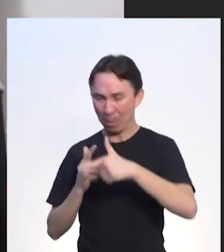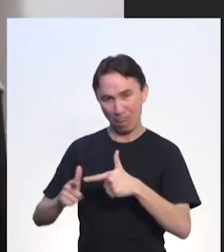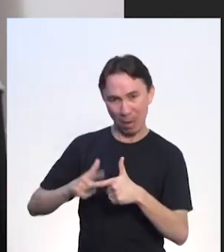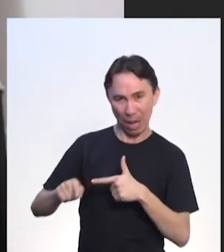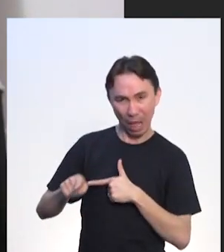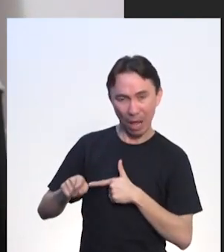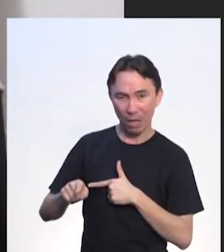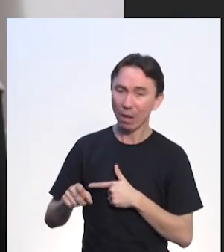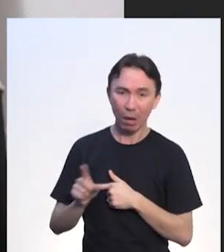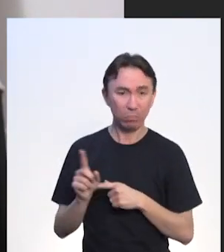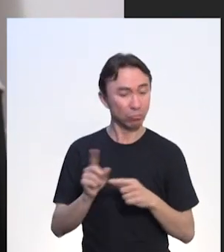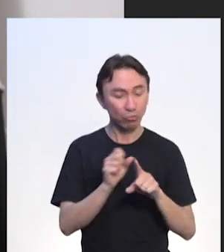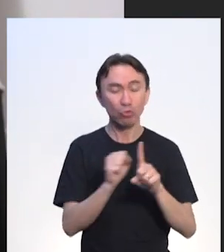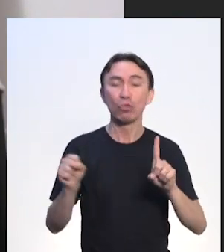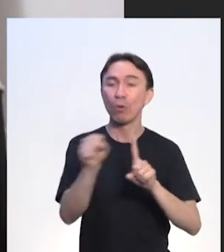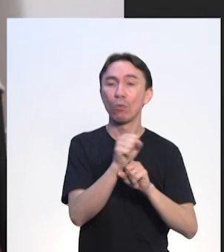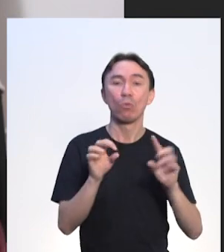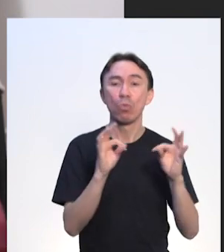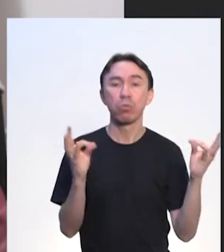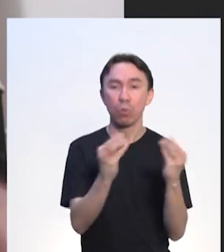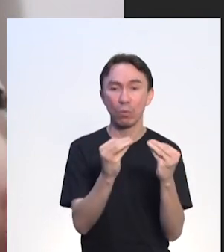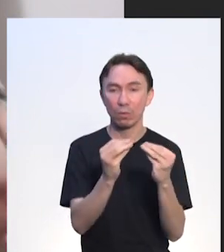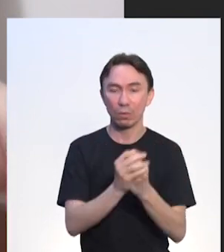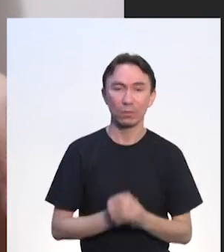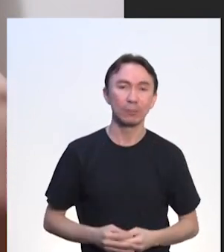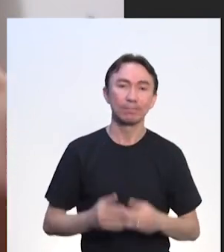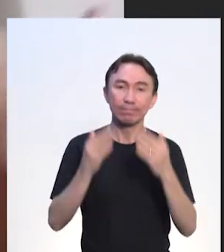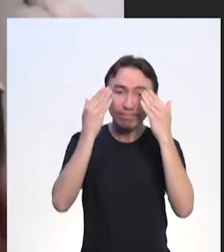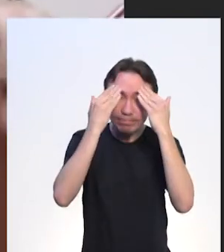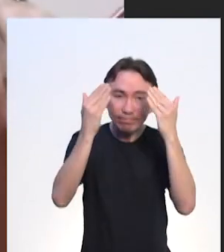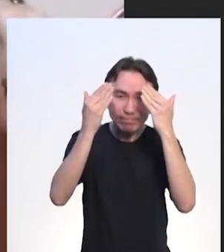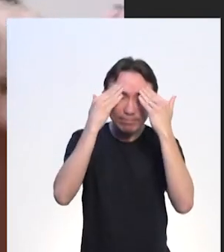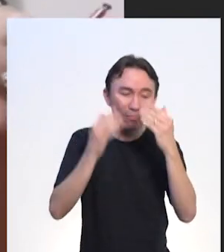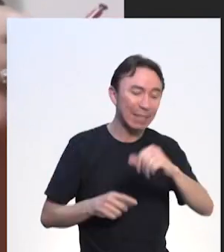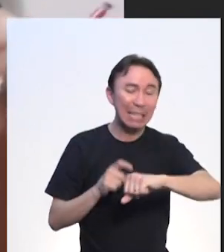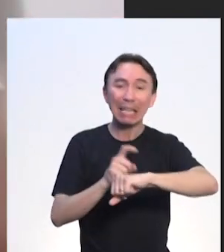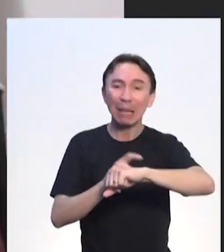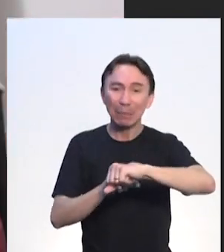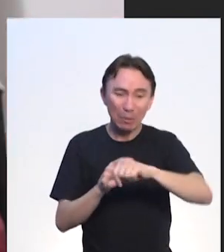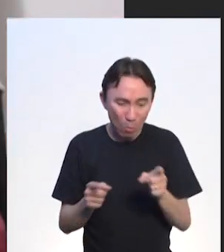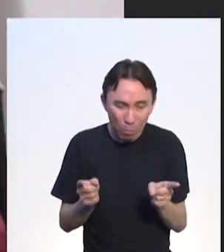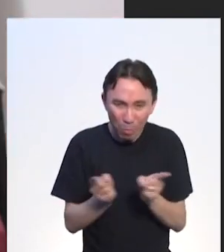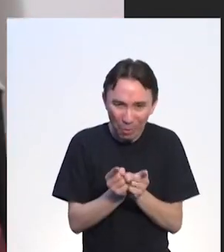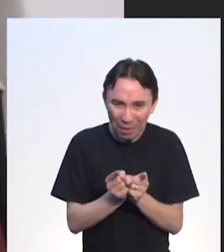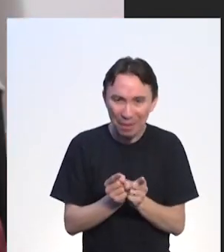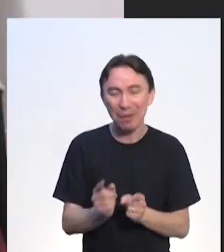uma conjuntura social, tá? A gente agradece aí, o tempo é curto, mas